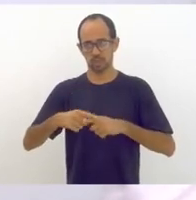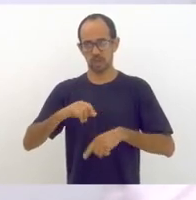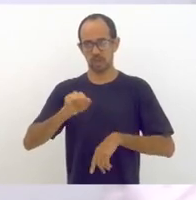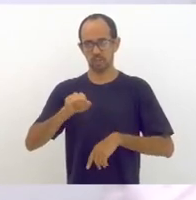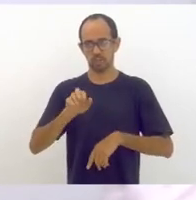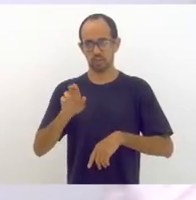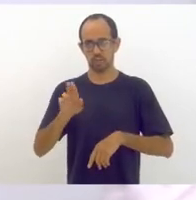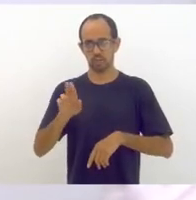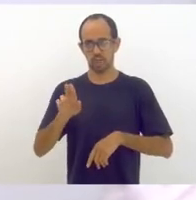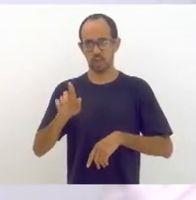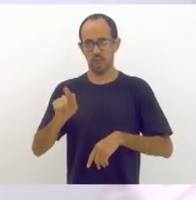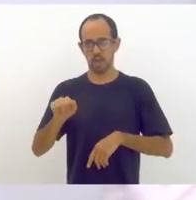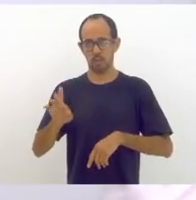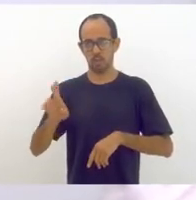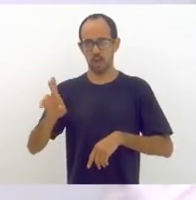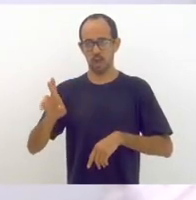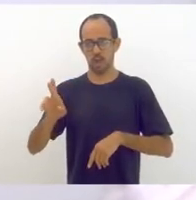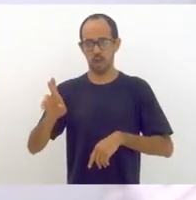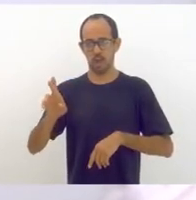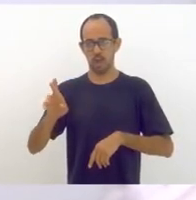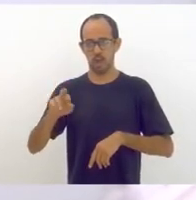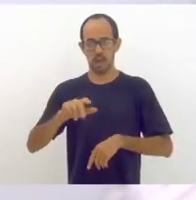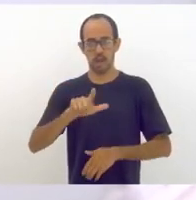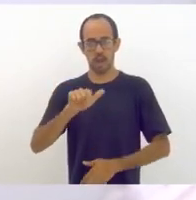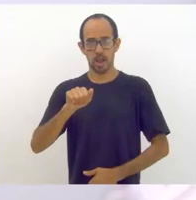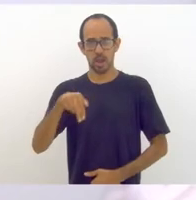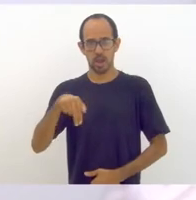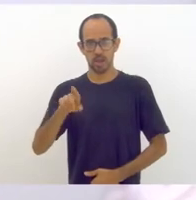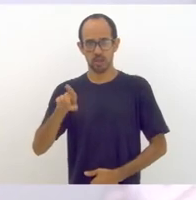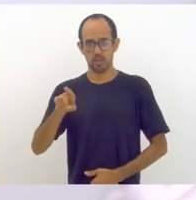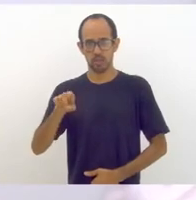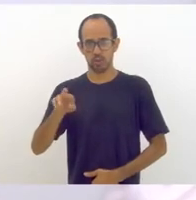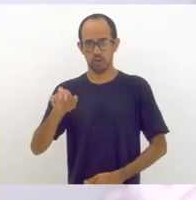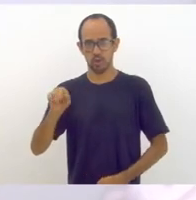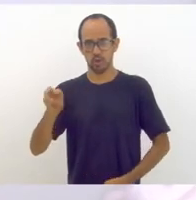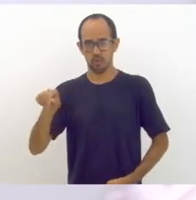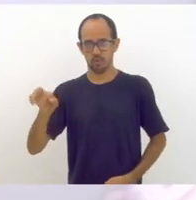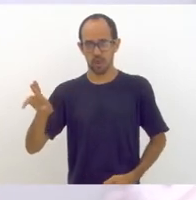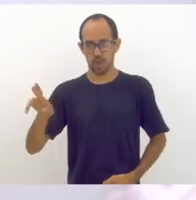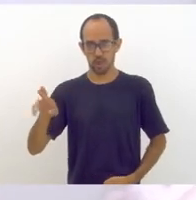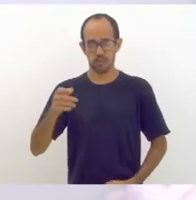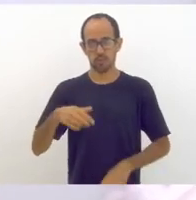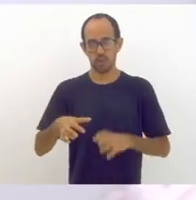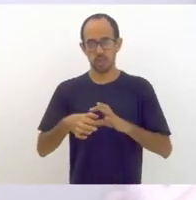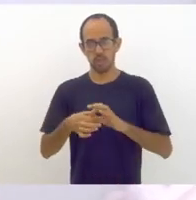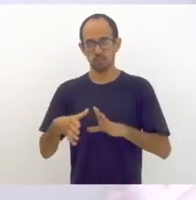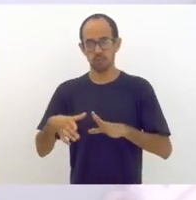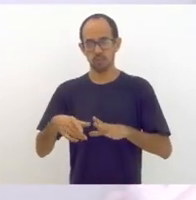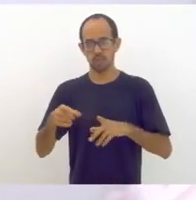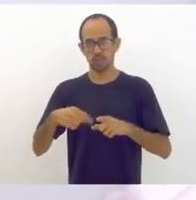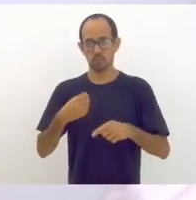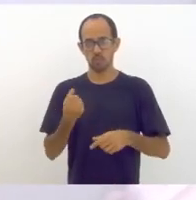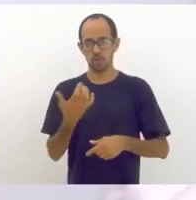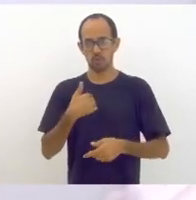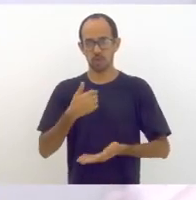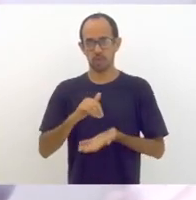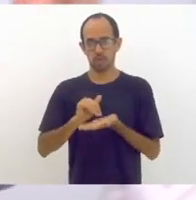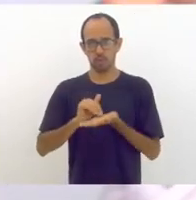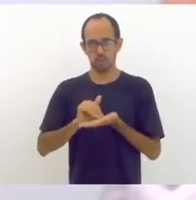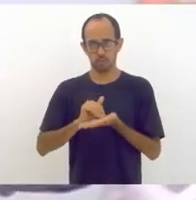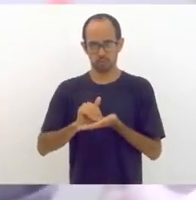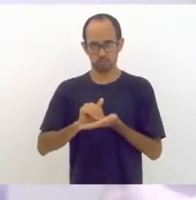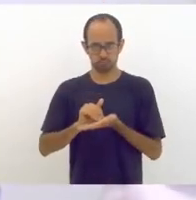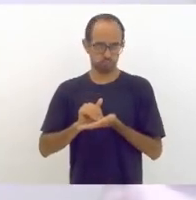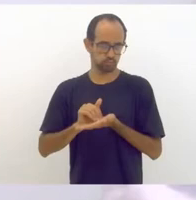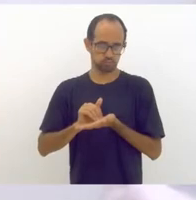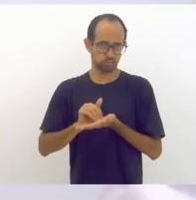licenciada na época em que eu era secretário, o refúgio estava implantado e está lá